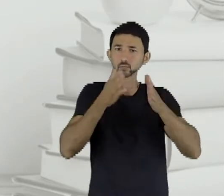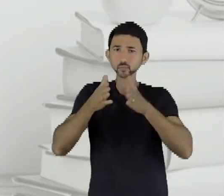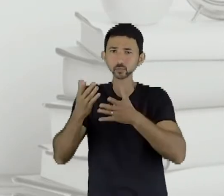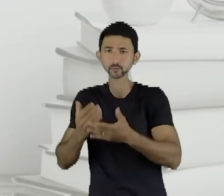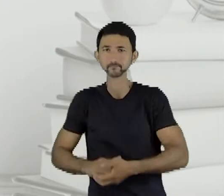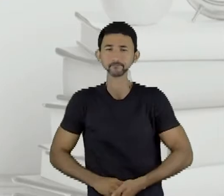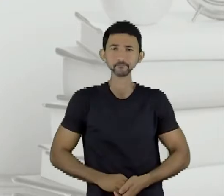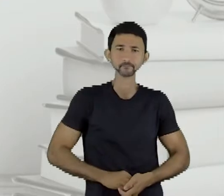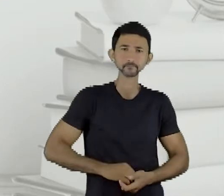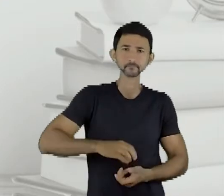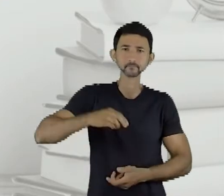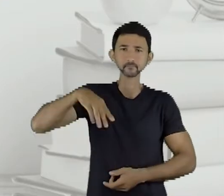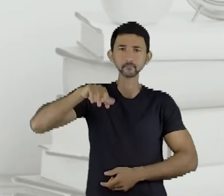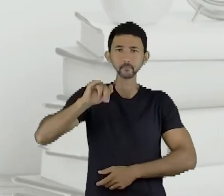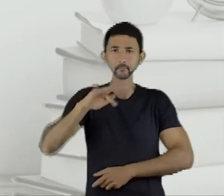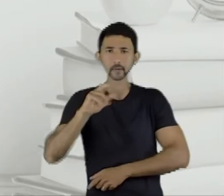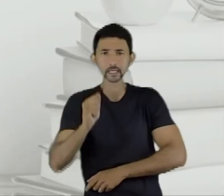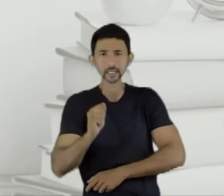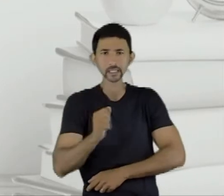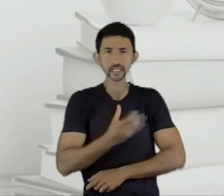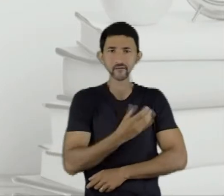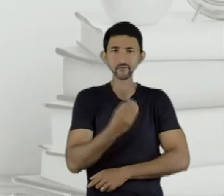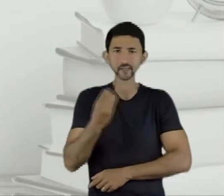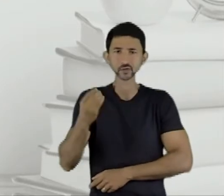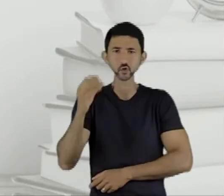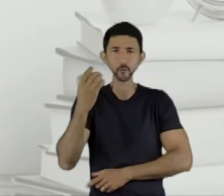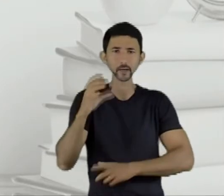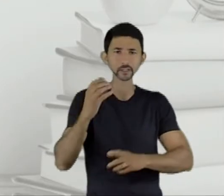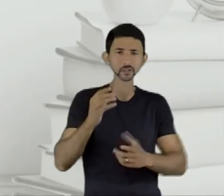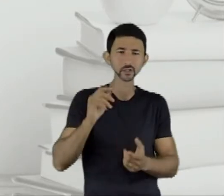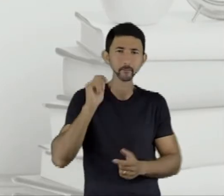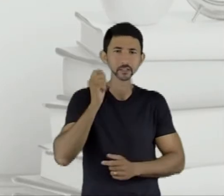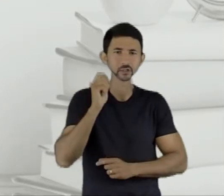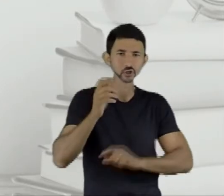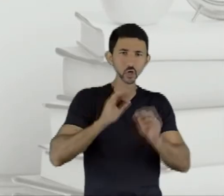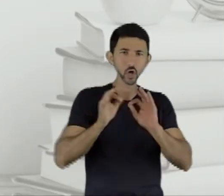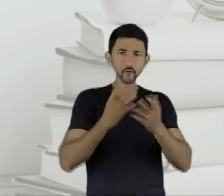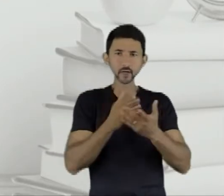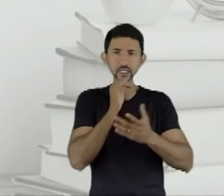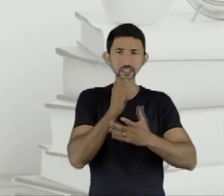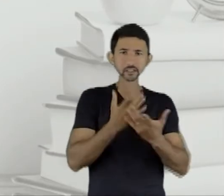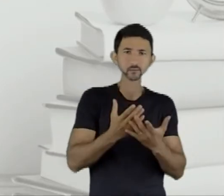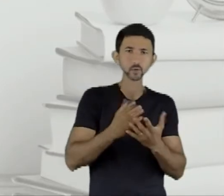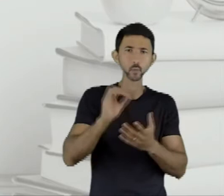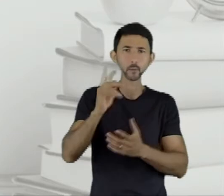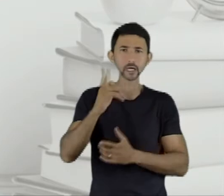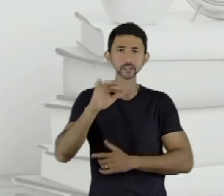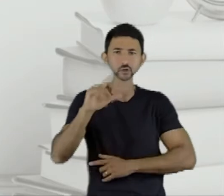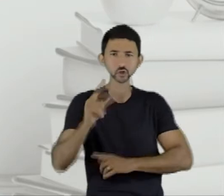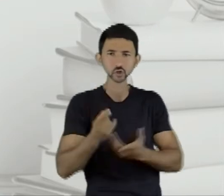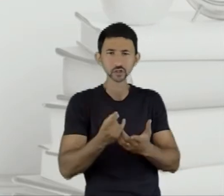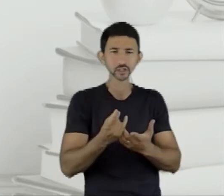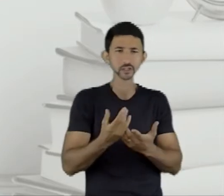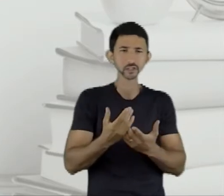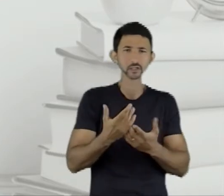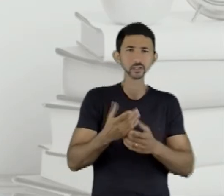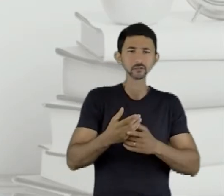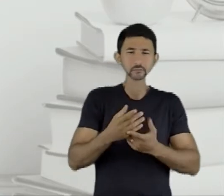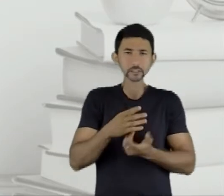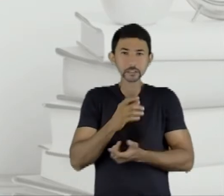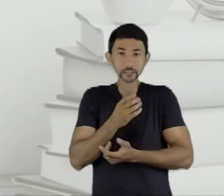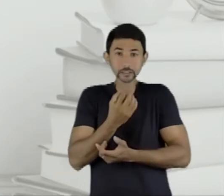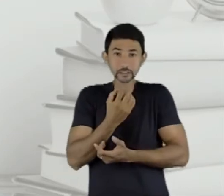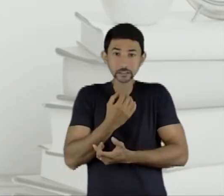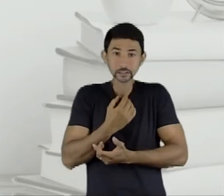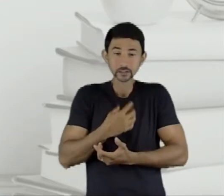Mariana viajou com sua família para o Chile e no dia 3 de julho de 2018 experimentou uma temperatura de